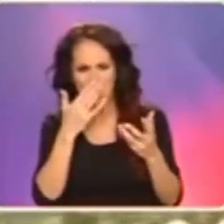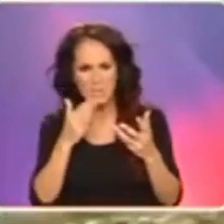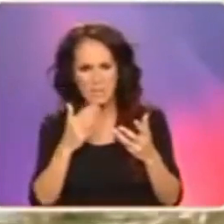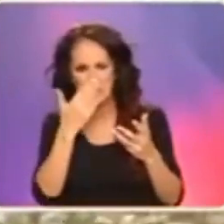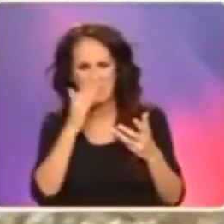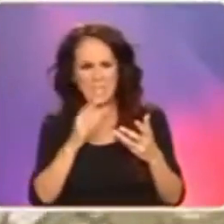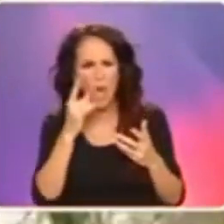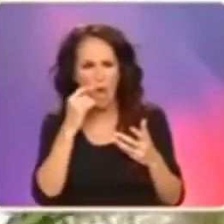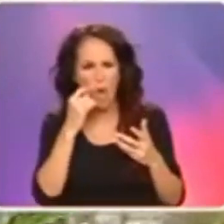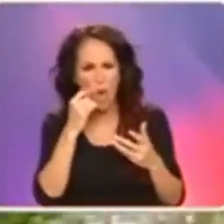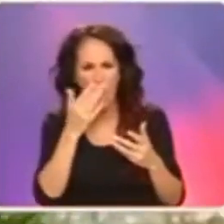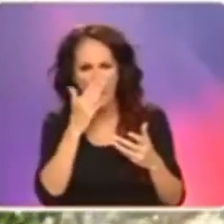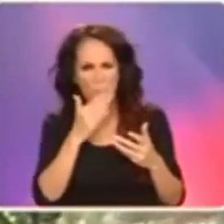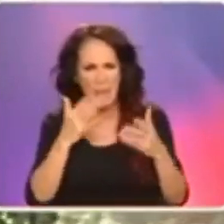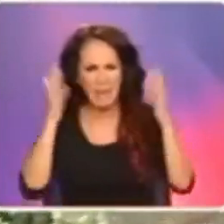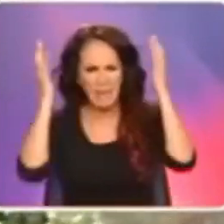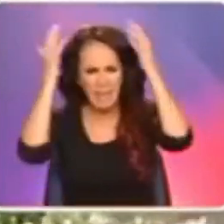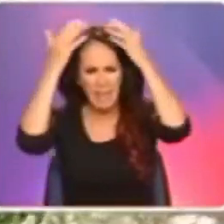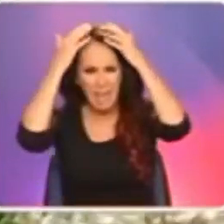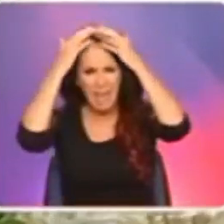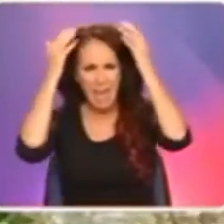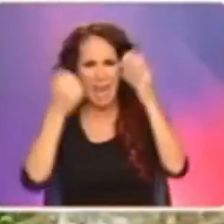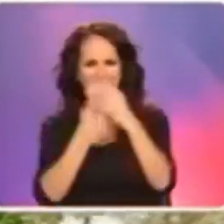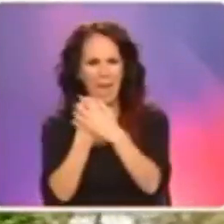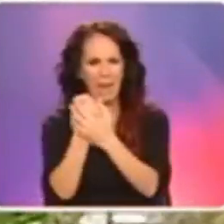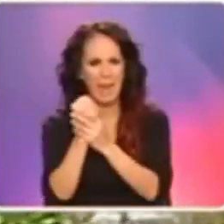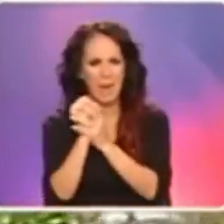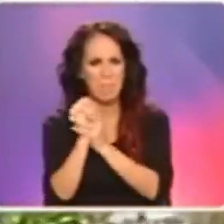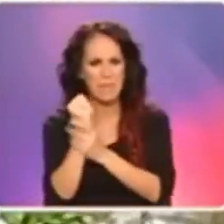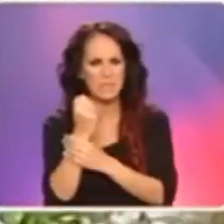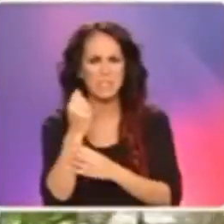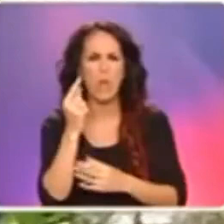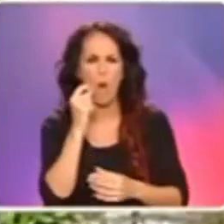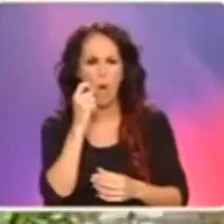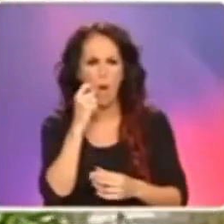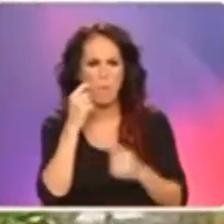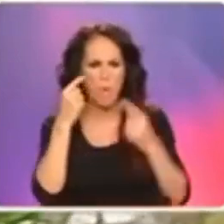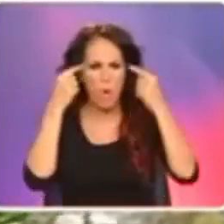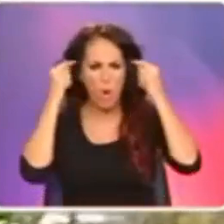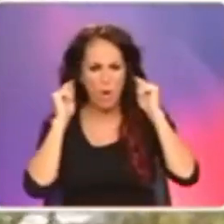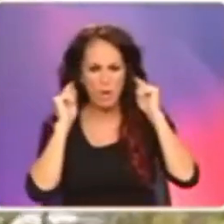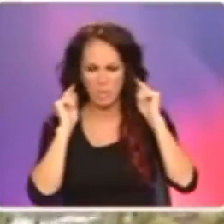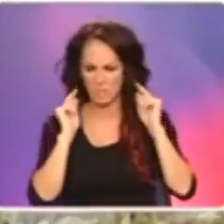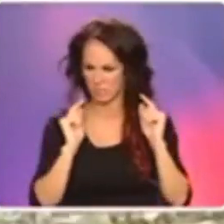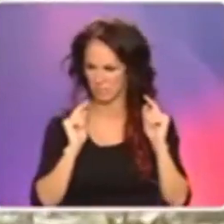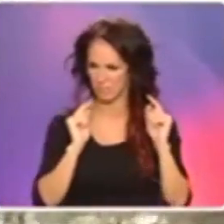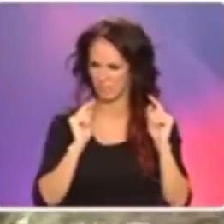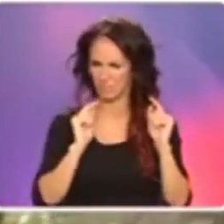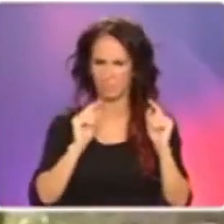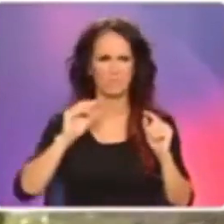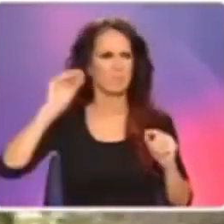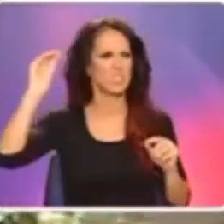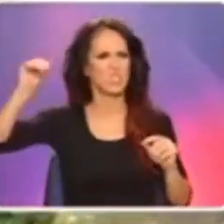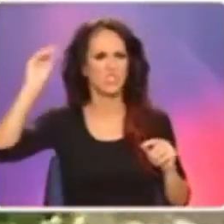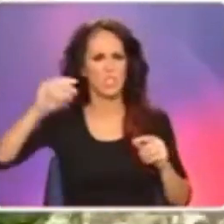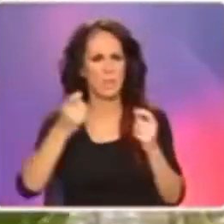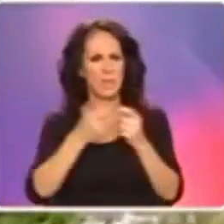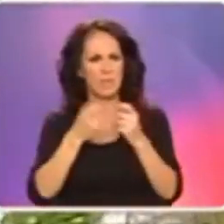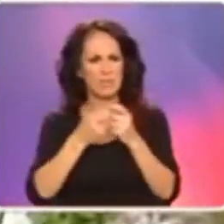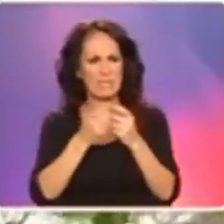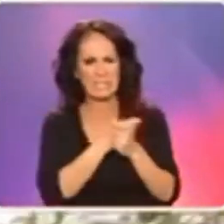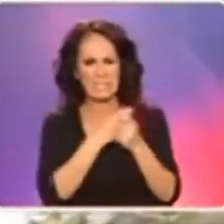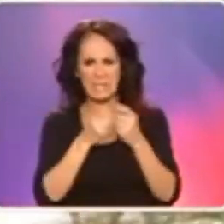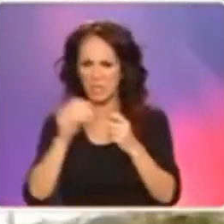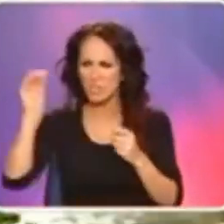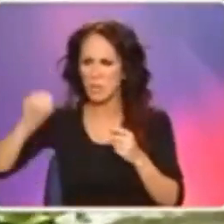Parecia-me um homem com a cabeça e as orelhas. Olhei para cima, para o vizinho e chamei. Chamei 4 vezes. Ele não